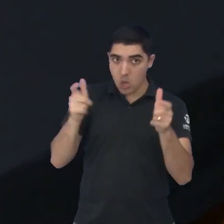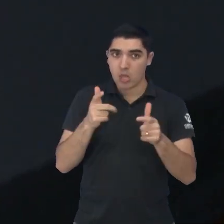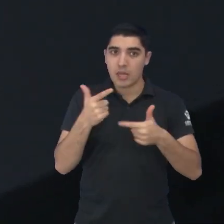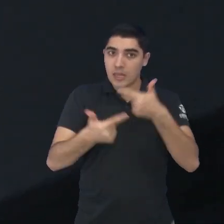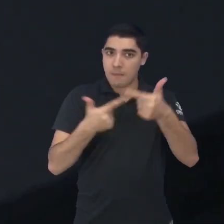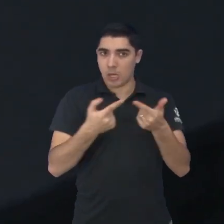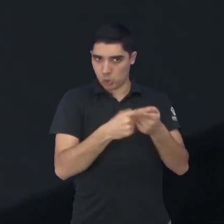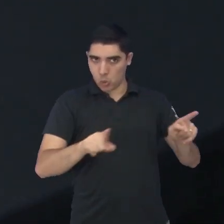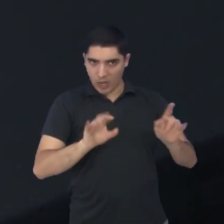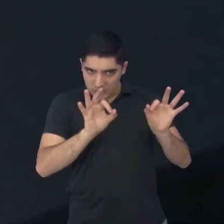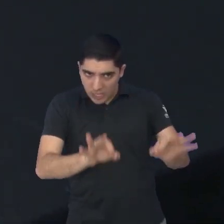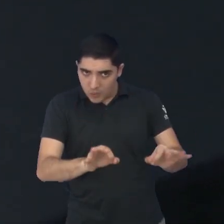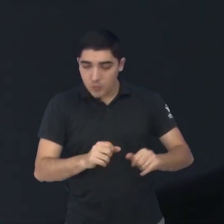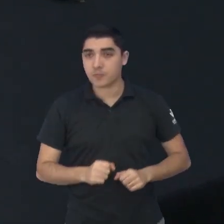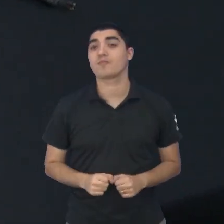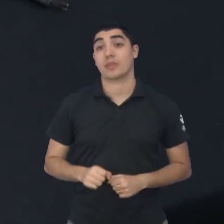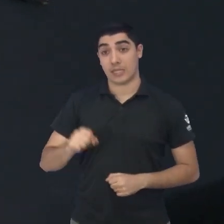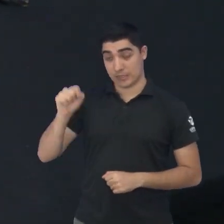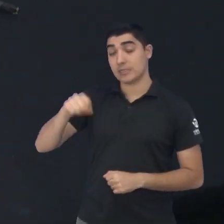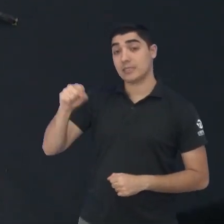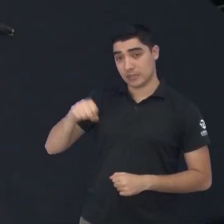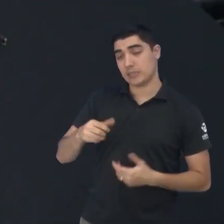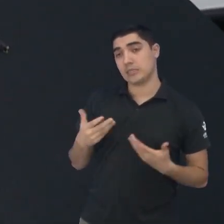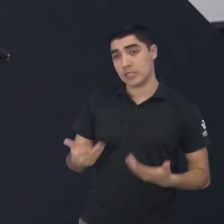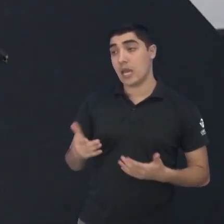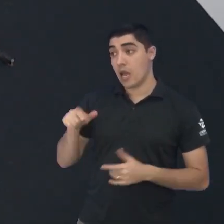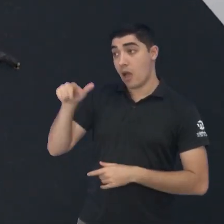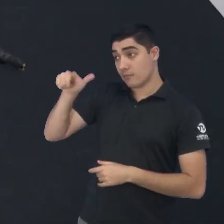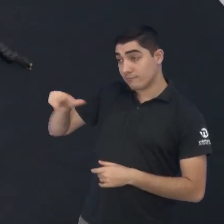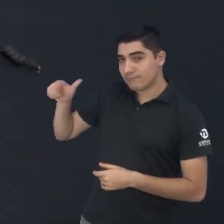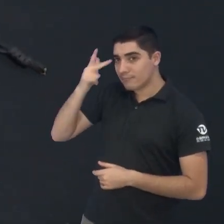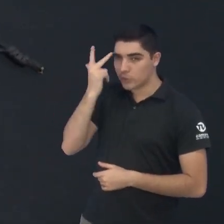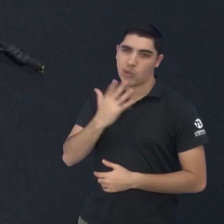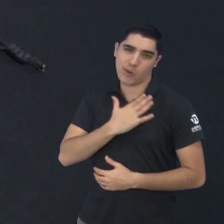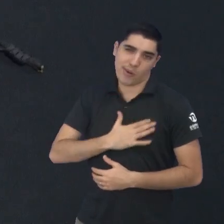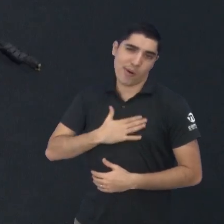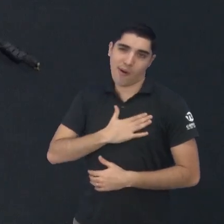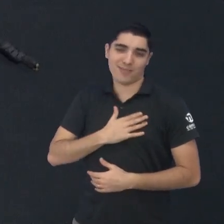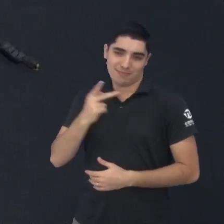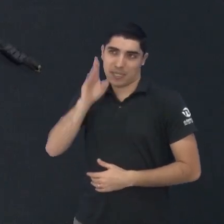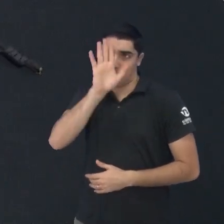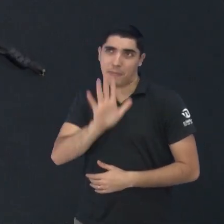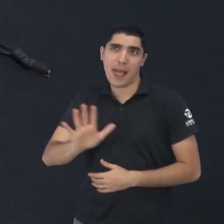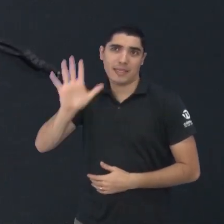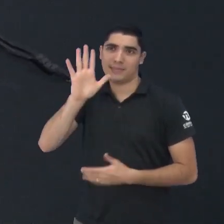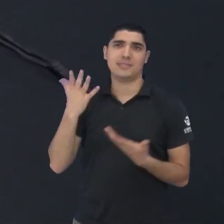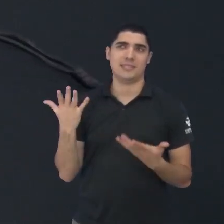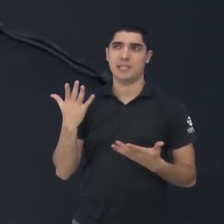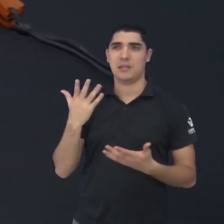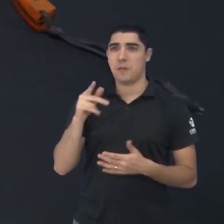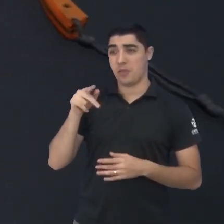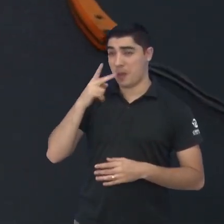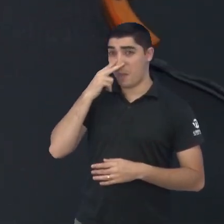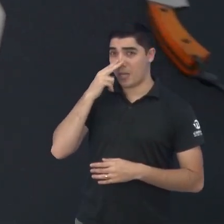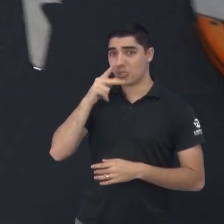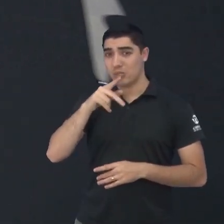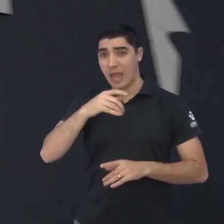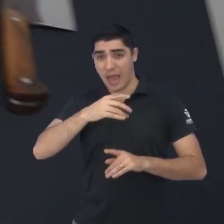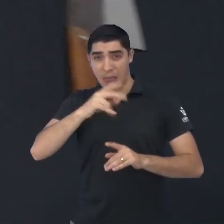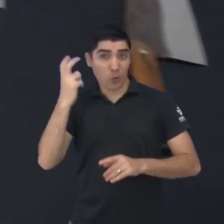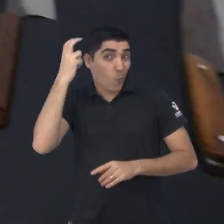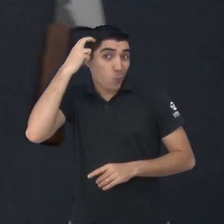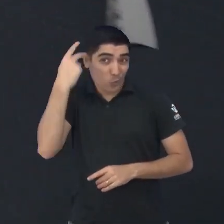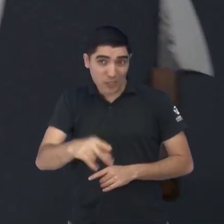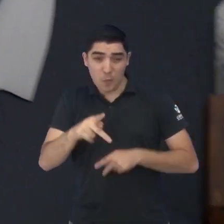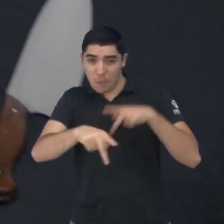churrasqueiros. Exatamente. O pessoal gosta muito de fazer churrasco, né? O Brasil está entre o povo que mais gosta de fazer churrasco no